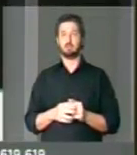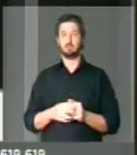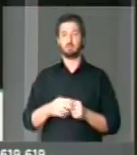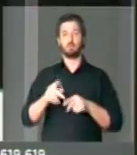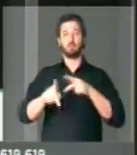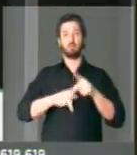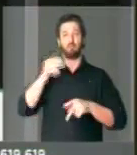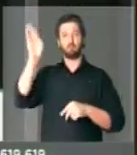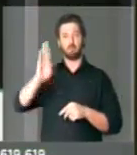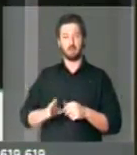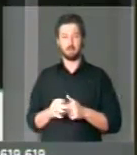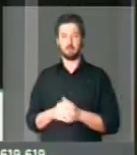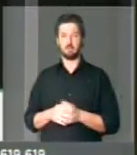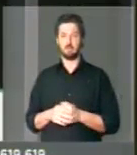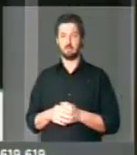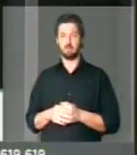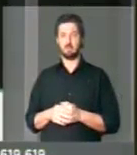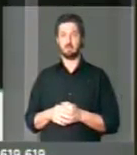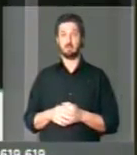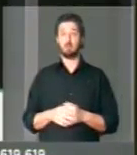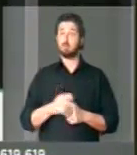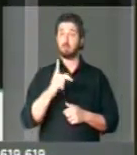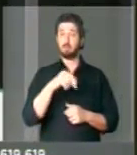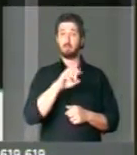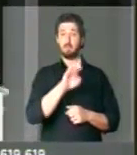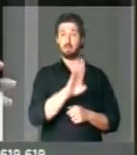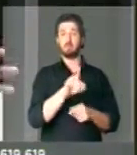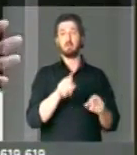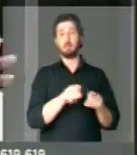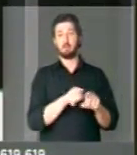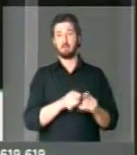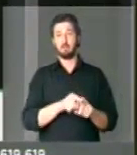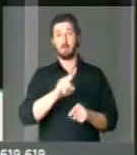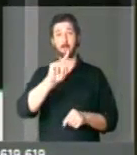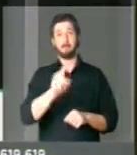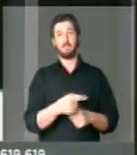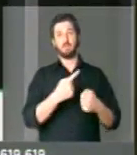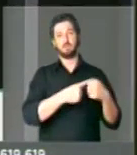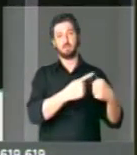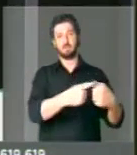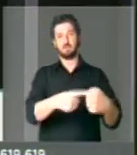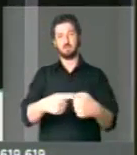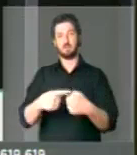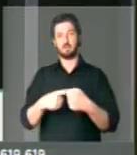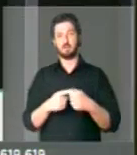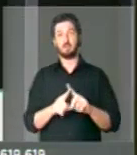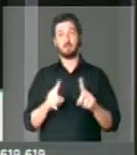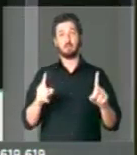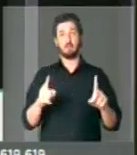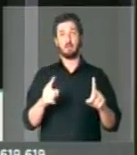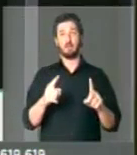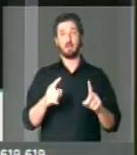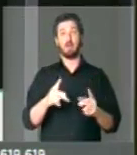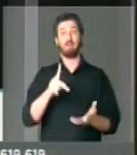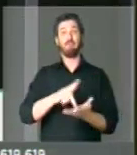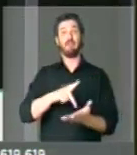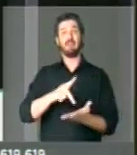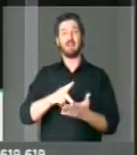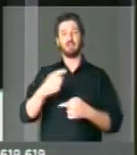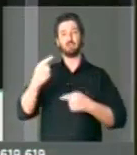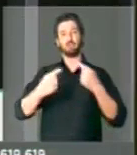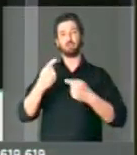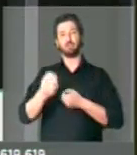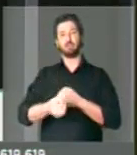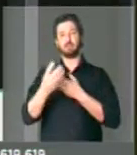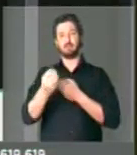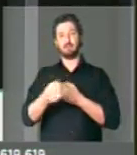de brasileiros. Assim como o PMDB, que comanda hoje mais de 1000 municípios. Mas venceu o discurso da verdade.